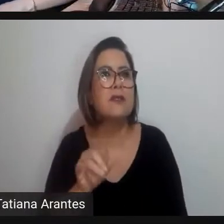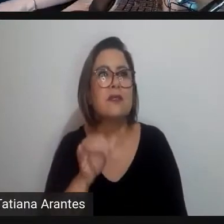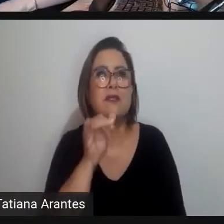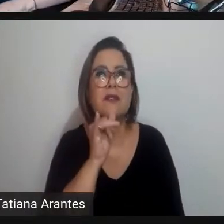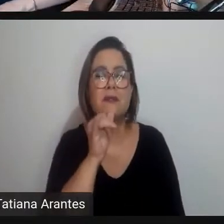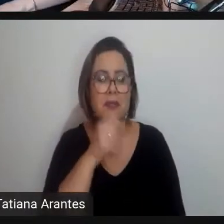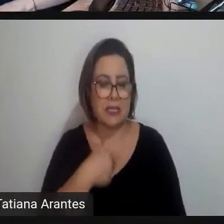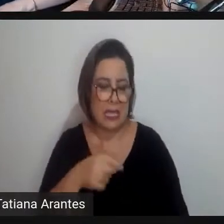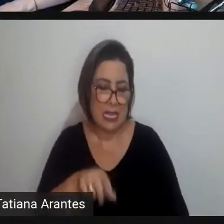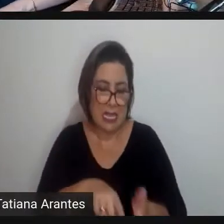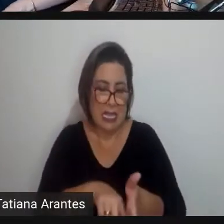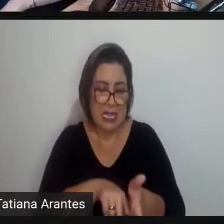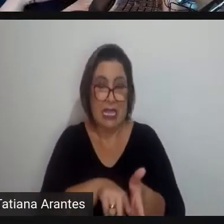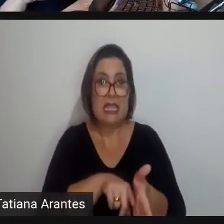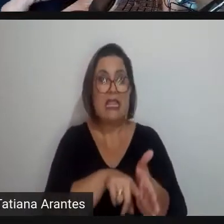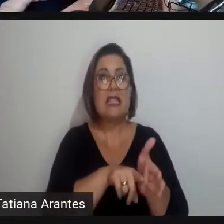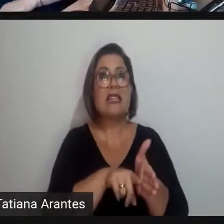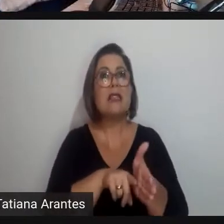aqui em